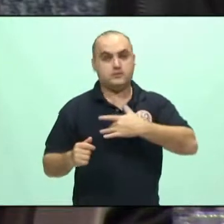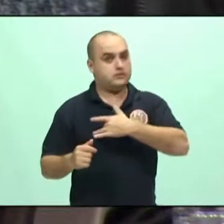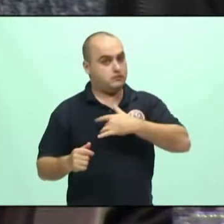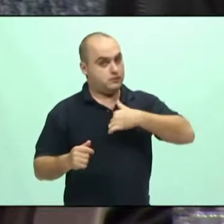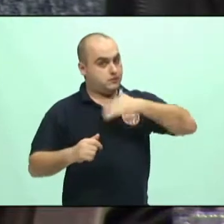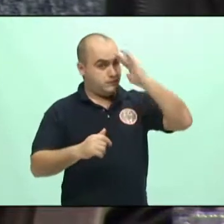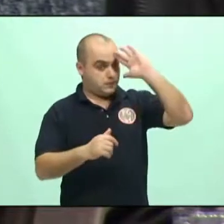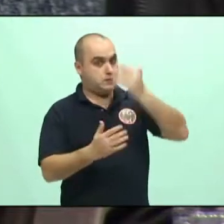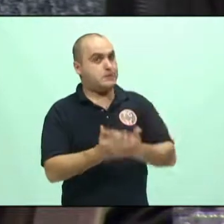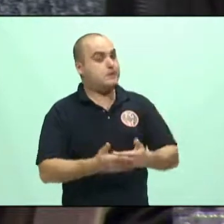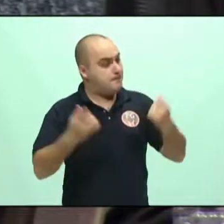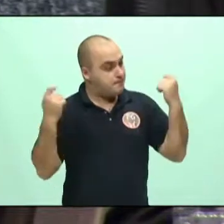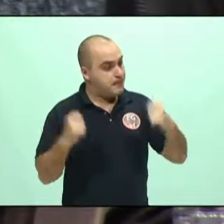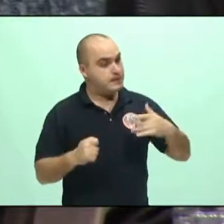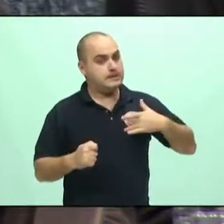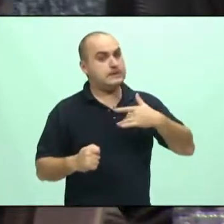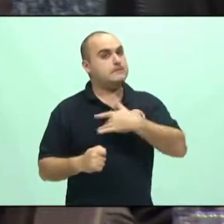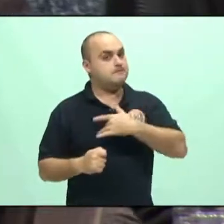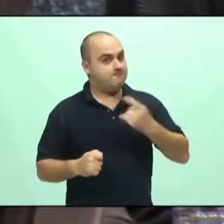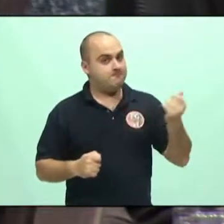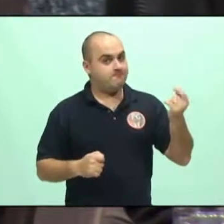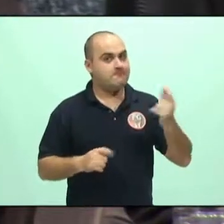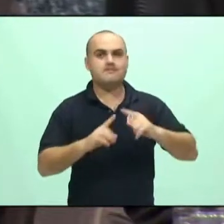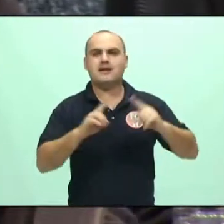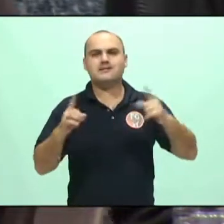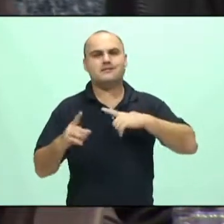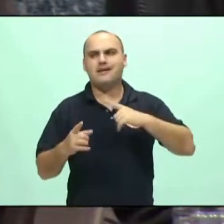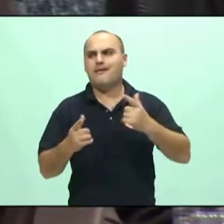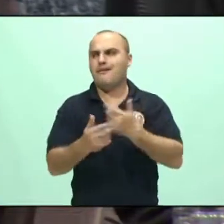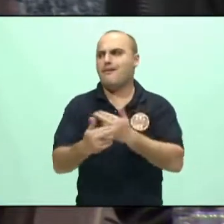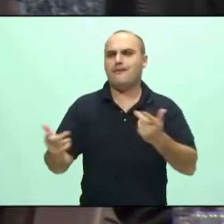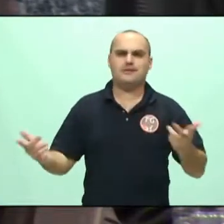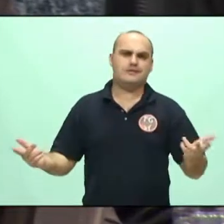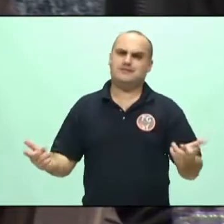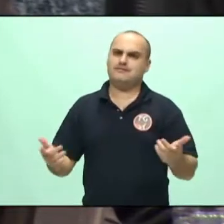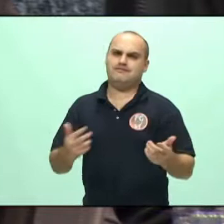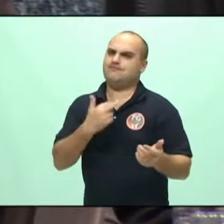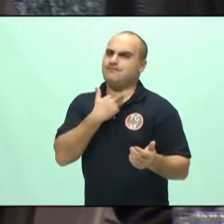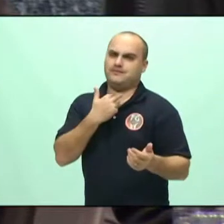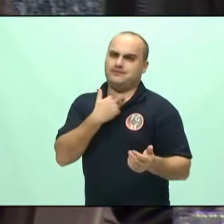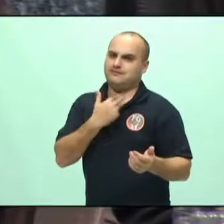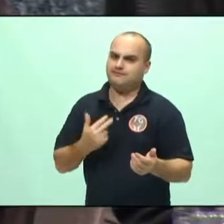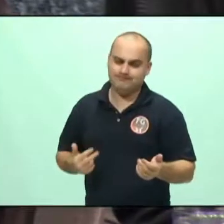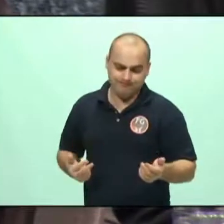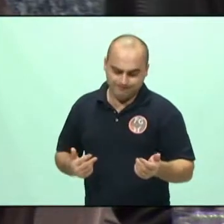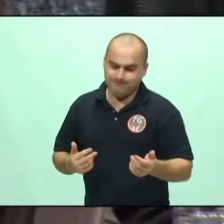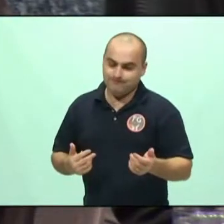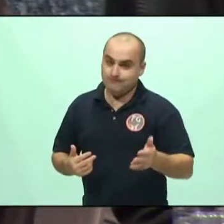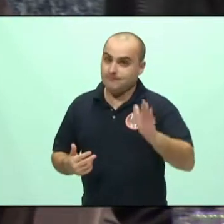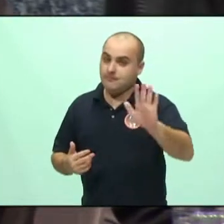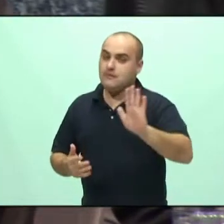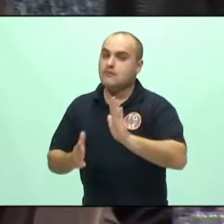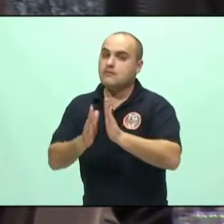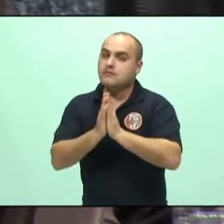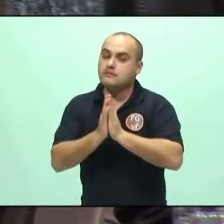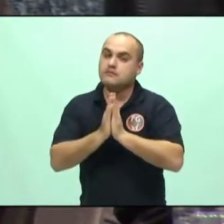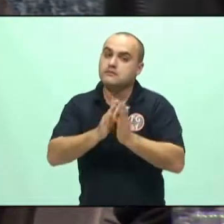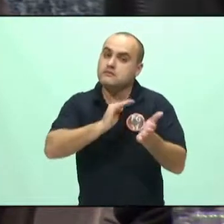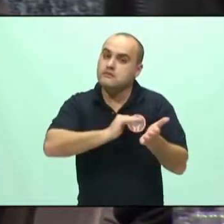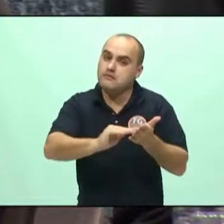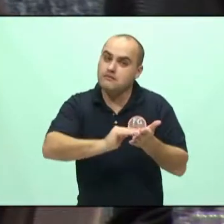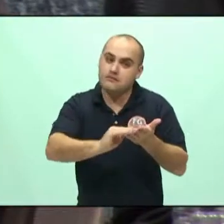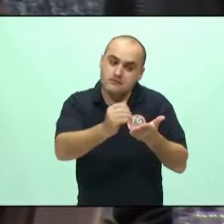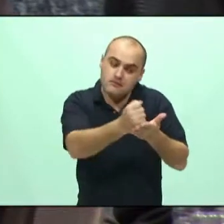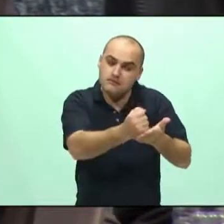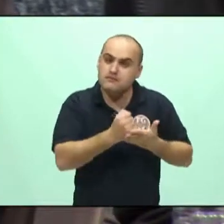que é o que mais precisa mas tem coisas que não dá Tem coisas que não dá aí eu peço aqui secretário ajuda a gente aí